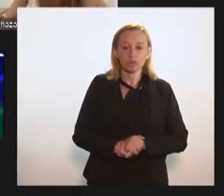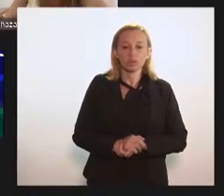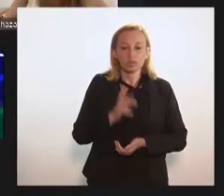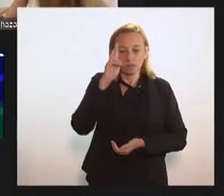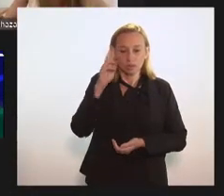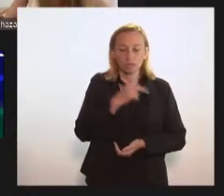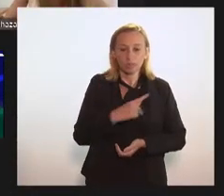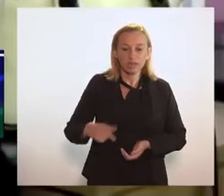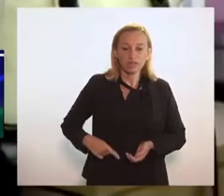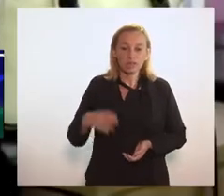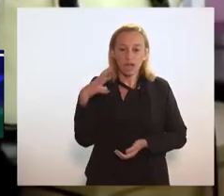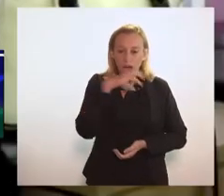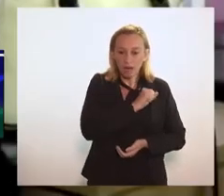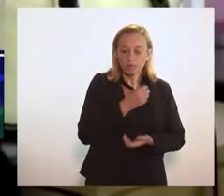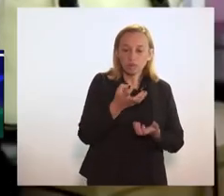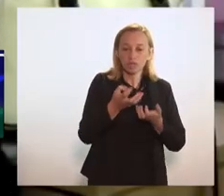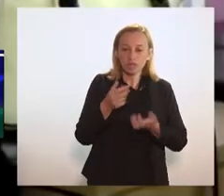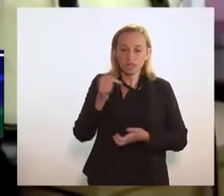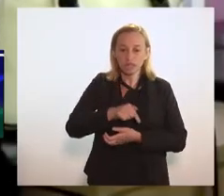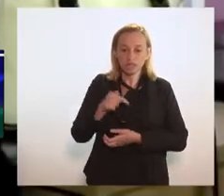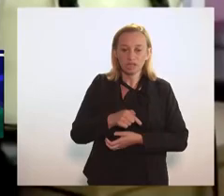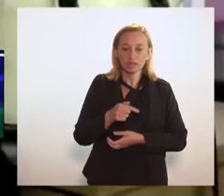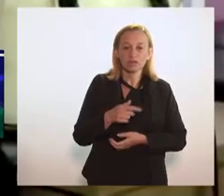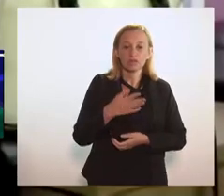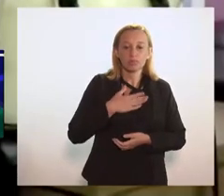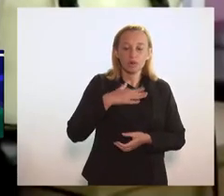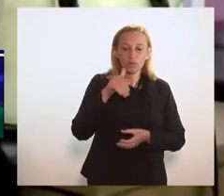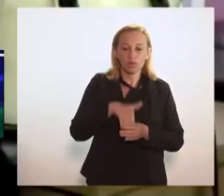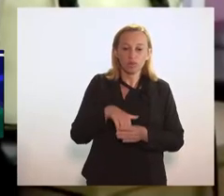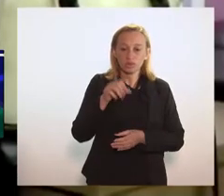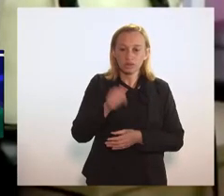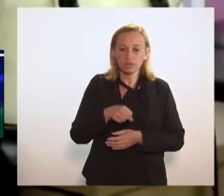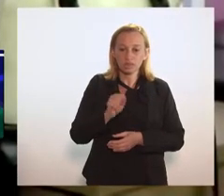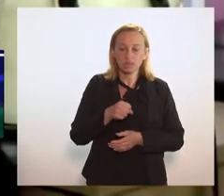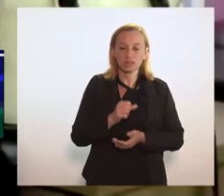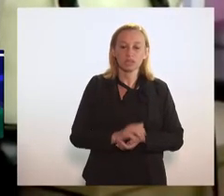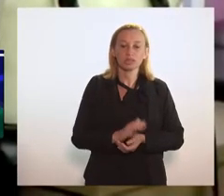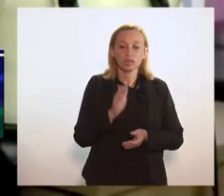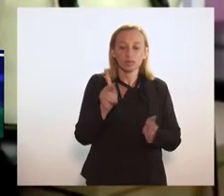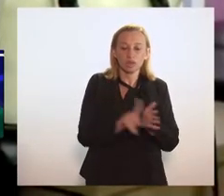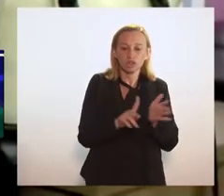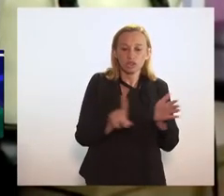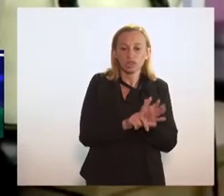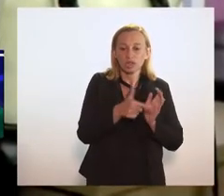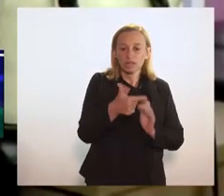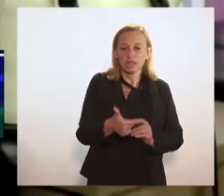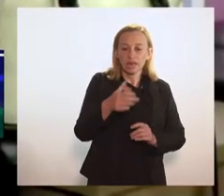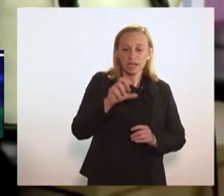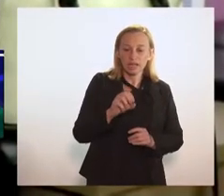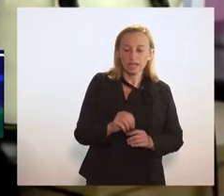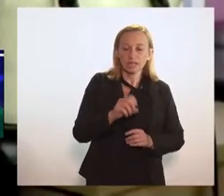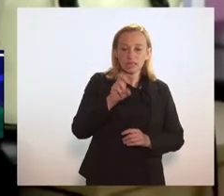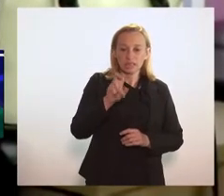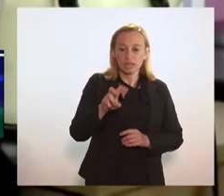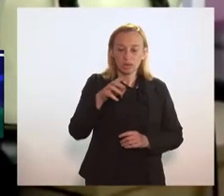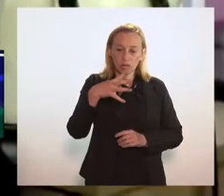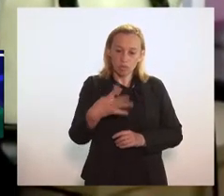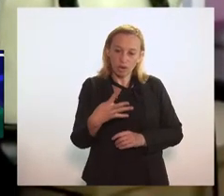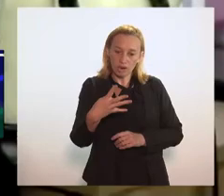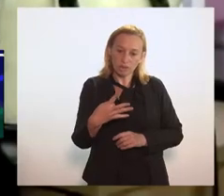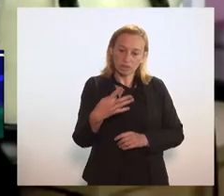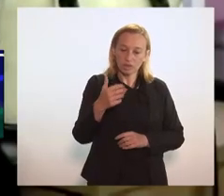Senhor presidente, bem rápido, eu queria aqui consignar o meu voto favorável ao projeto de lei 1054-A